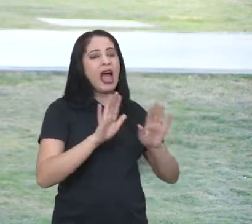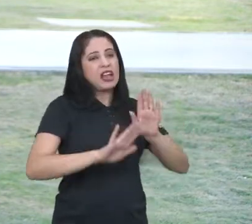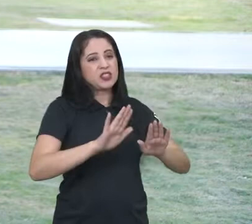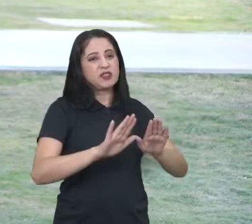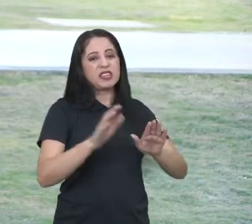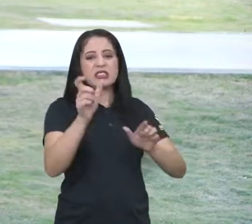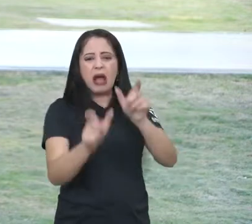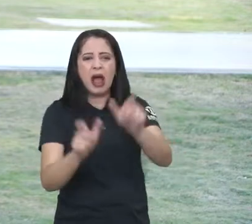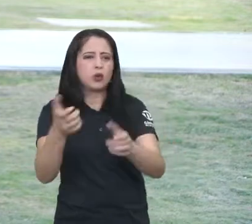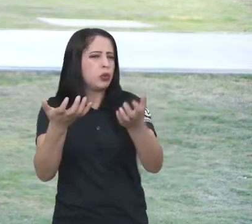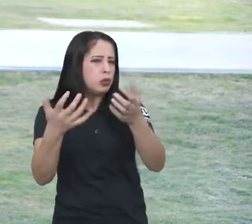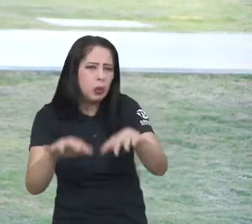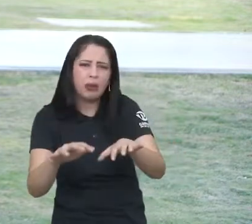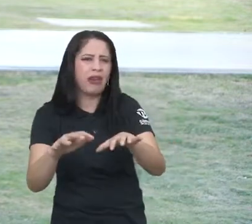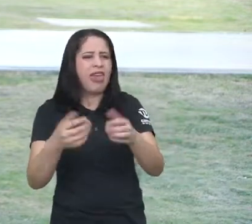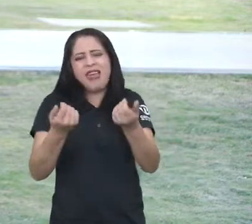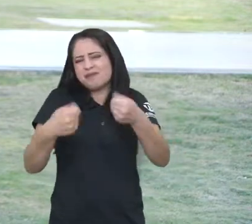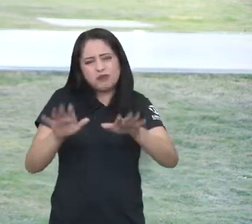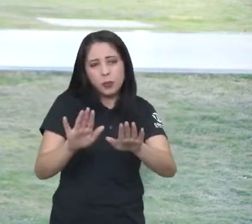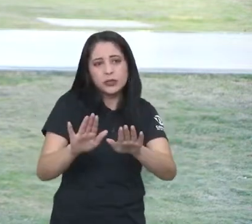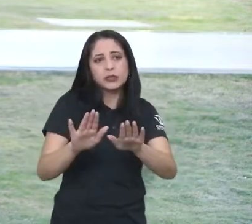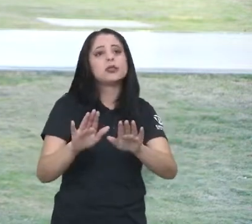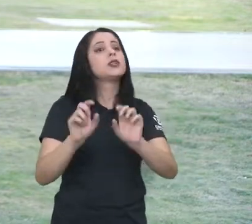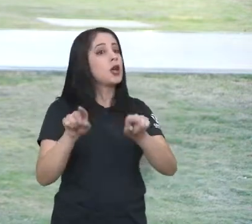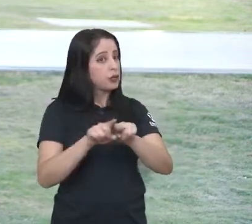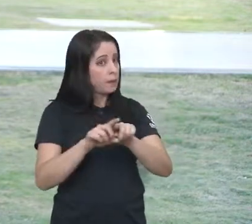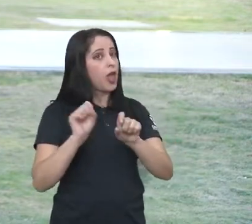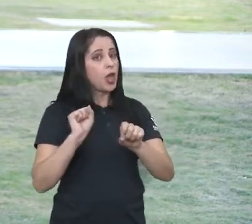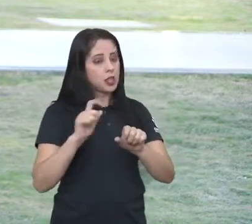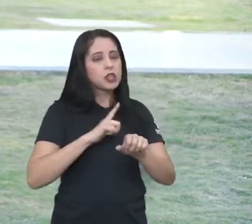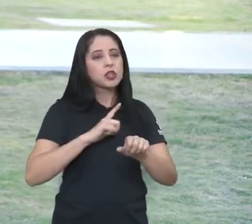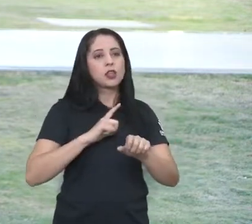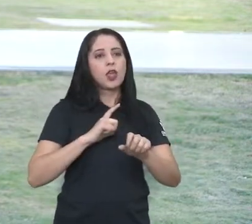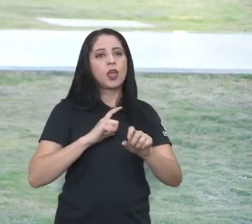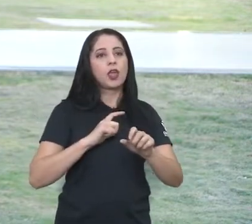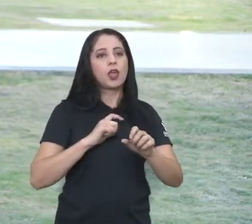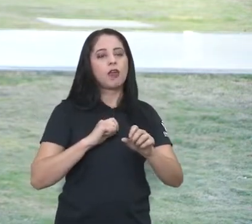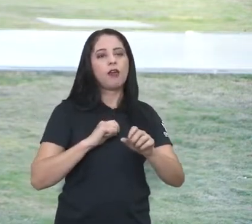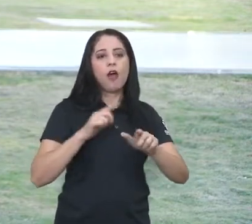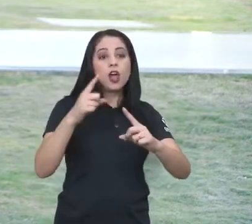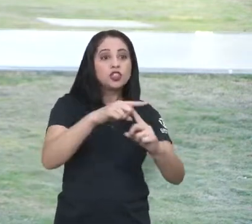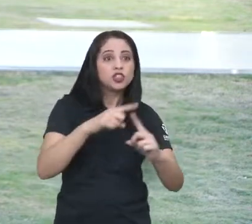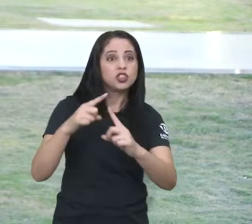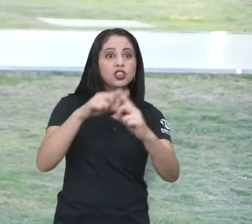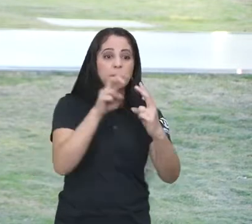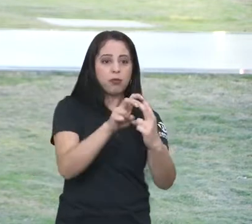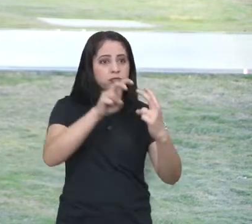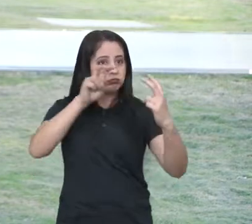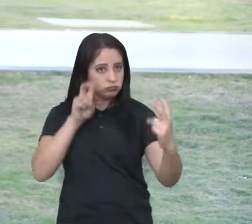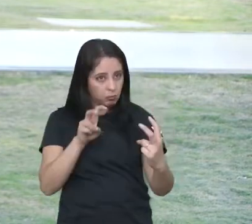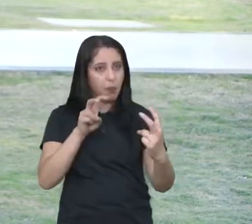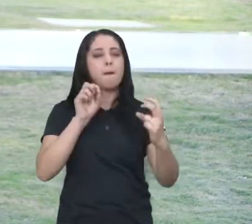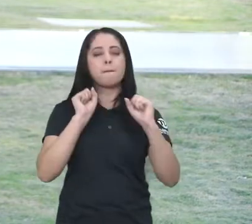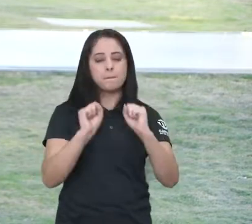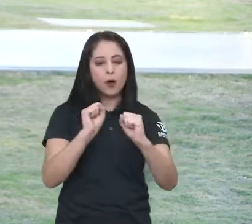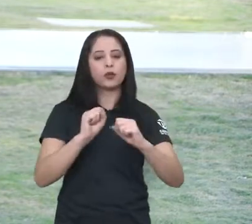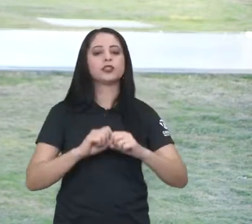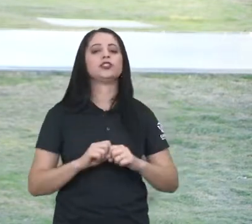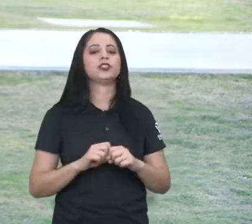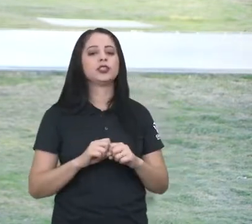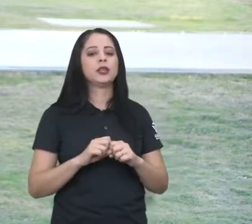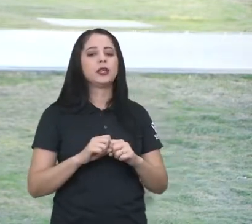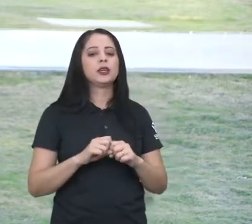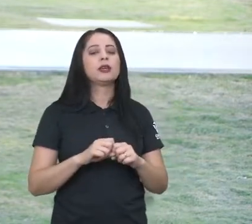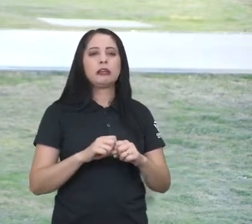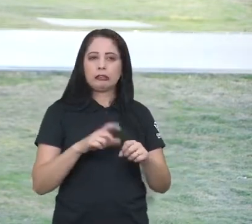não querem ou não precisam ficar na escola o dia todo. Para isso nós temos atividades de contraturno e a plataforma de educação integral, que é a Play, que